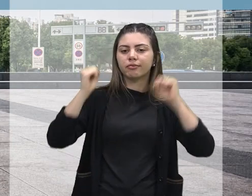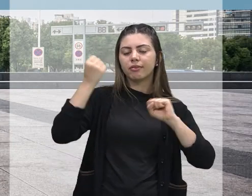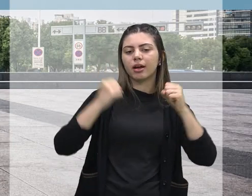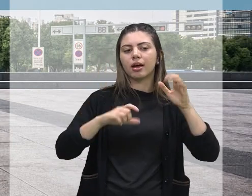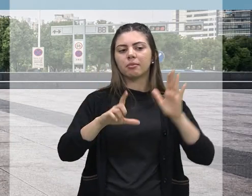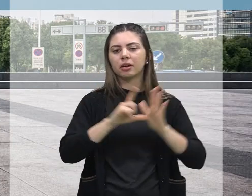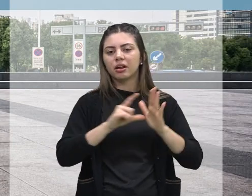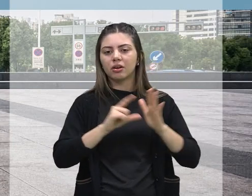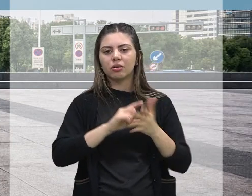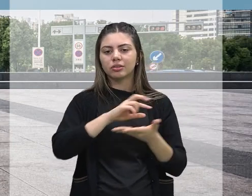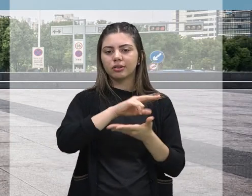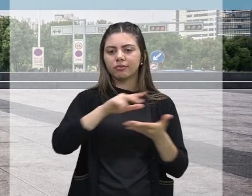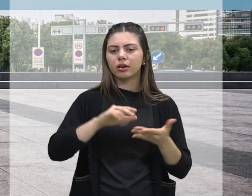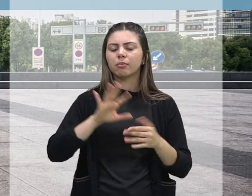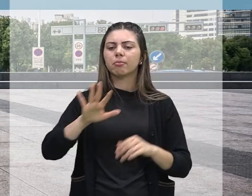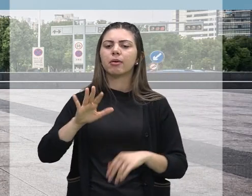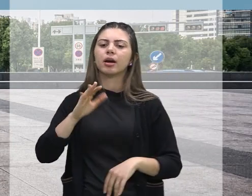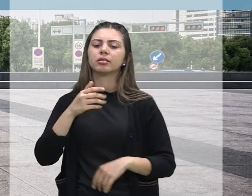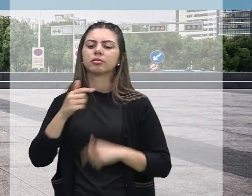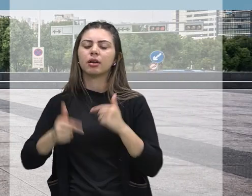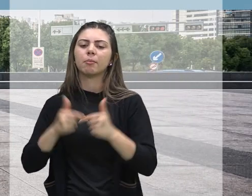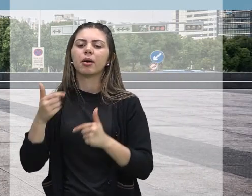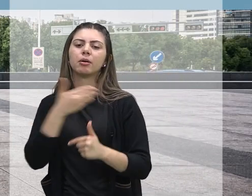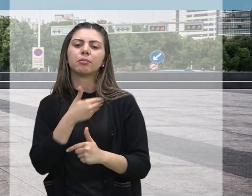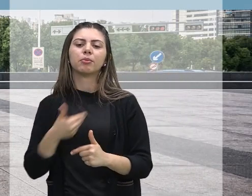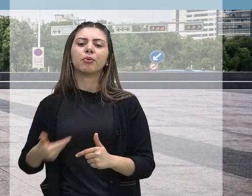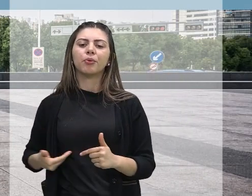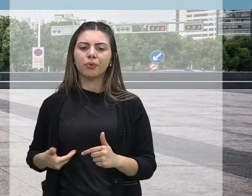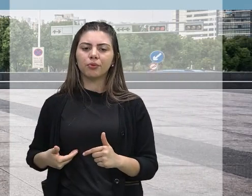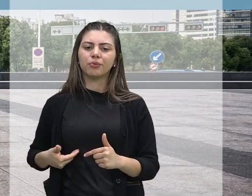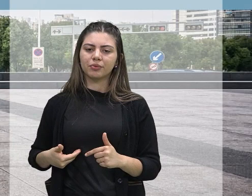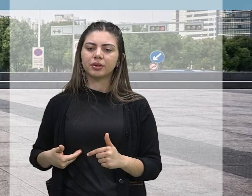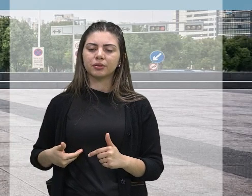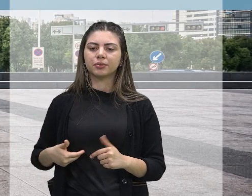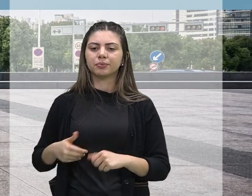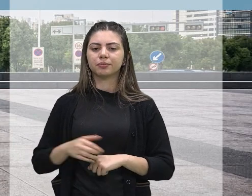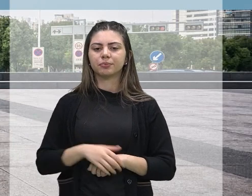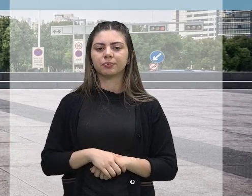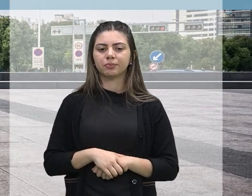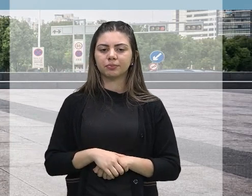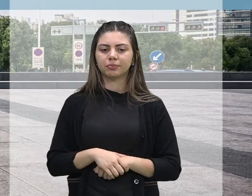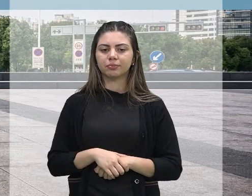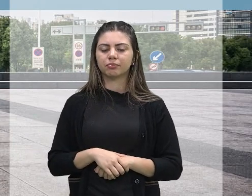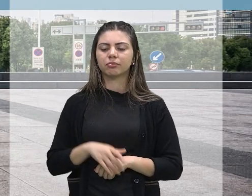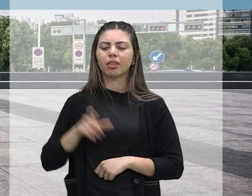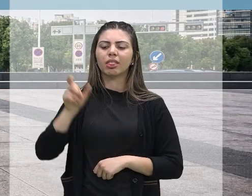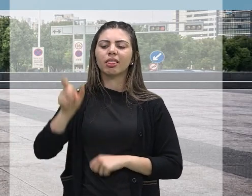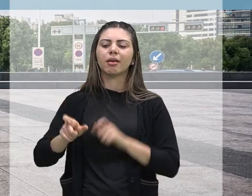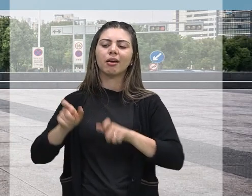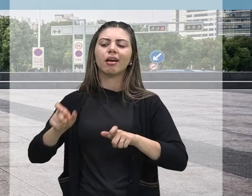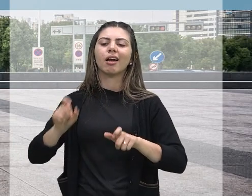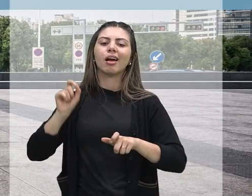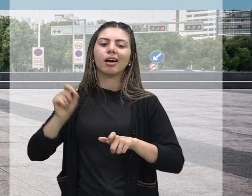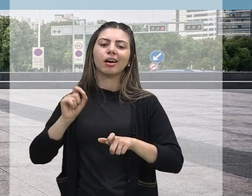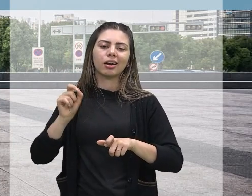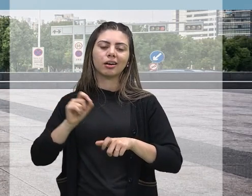etc. E os públicos? Os públicos são os funcionários públicos. Quem são os funcionários